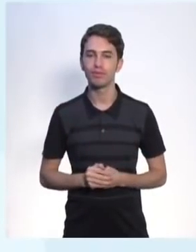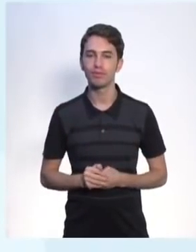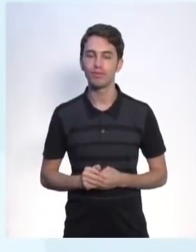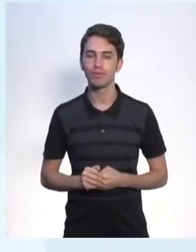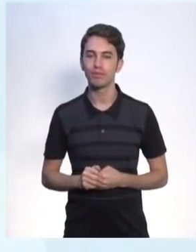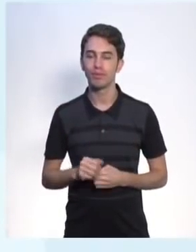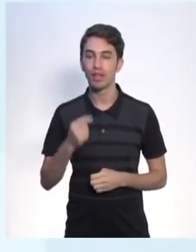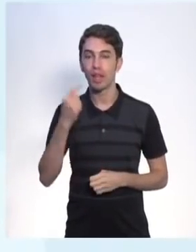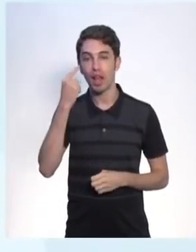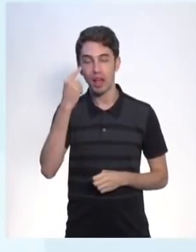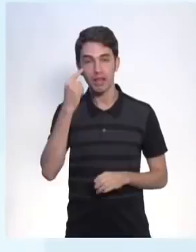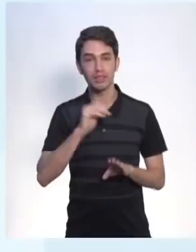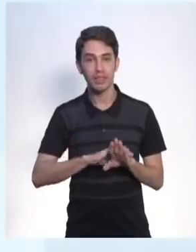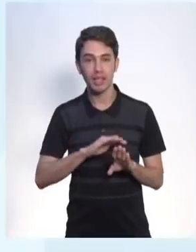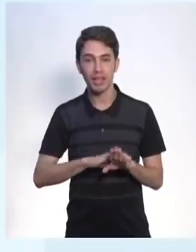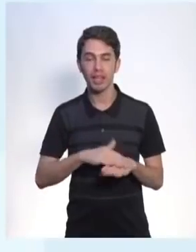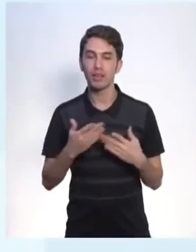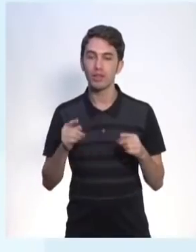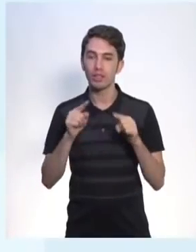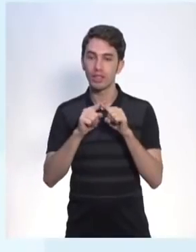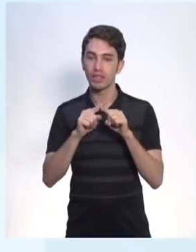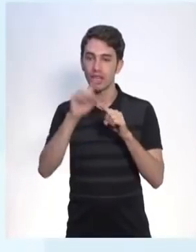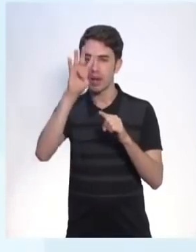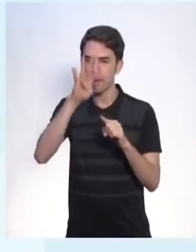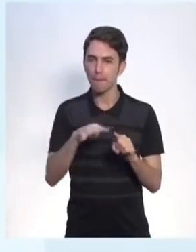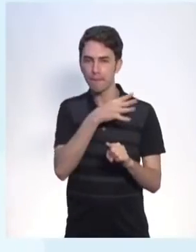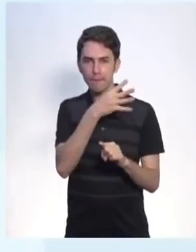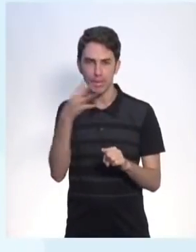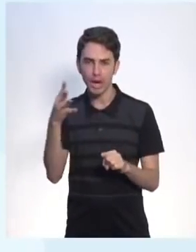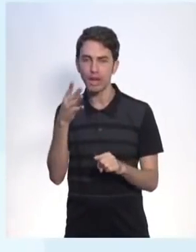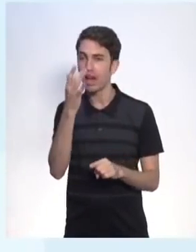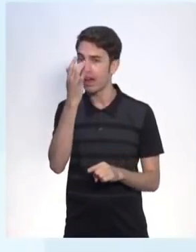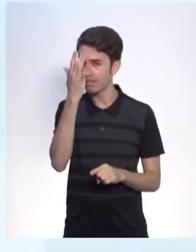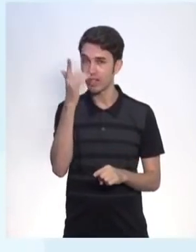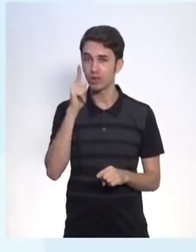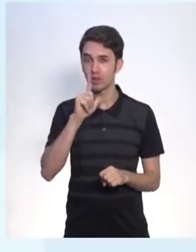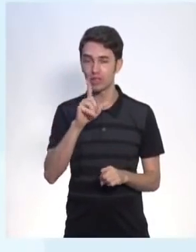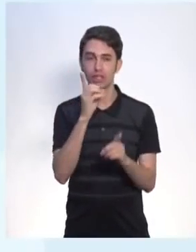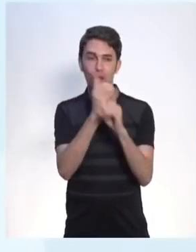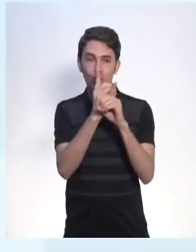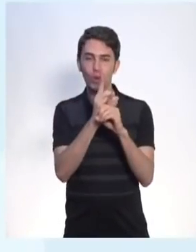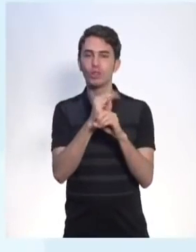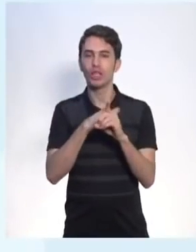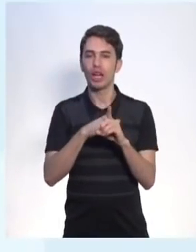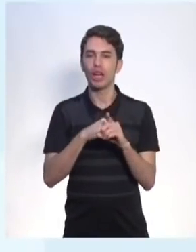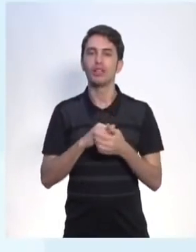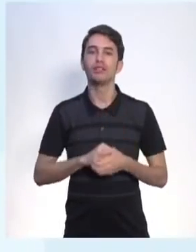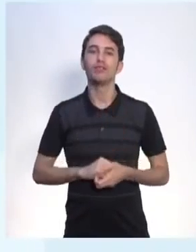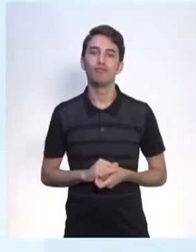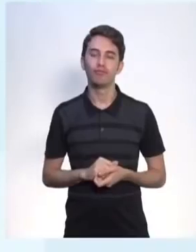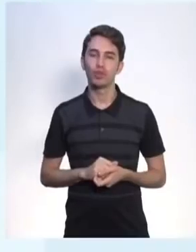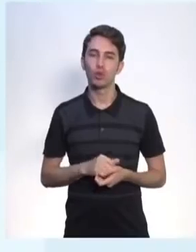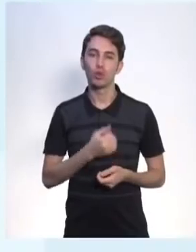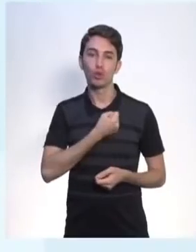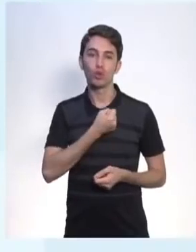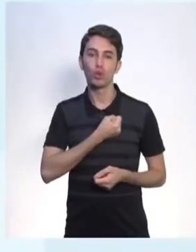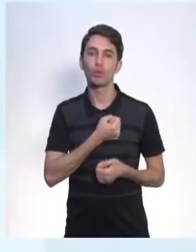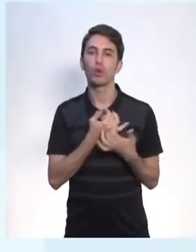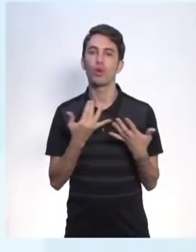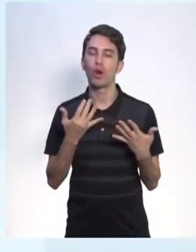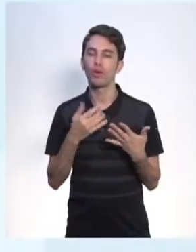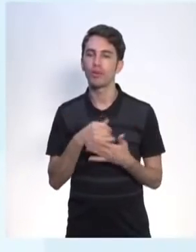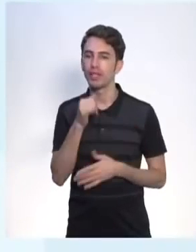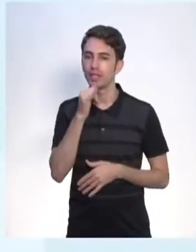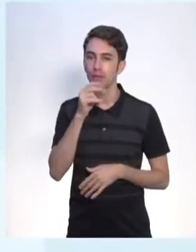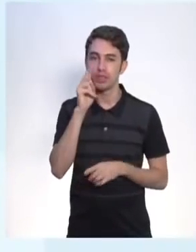ideia, inclusive, dessa malha quadriculada, também é para conseguir contar esses espaços, tá, Ana? Então, se você não conseguir enxergar, ó, eu sei que para esse